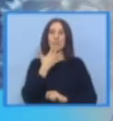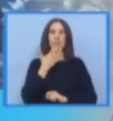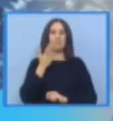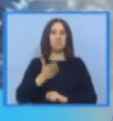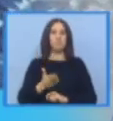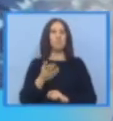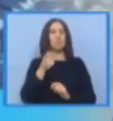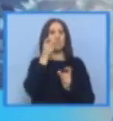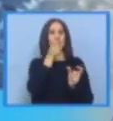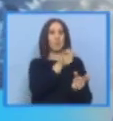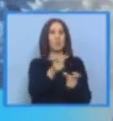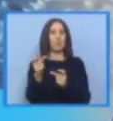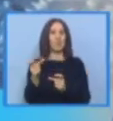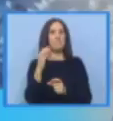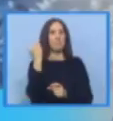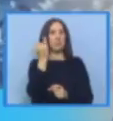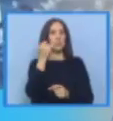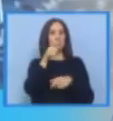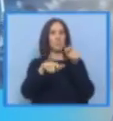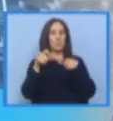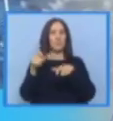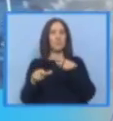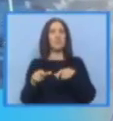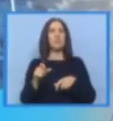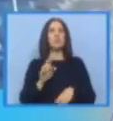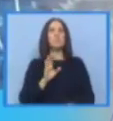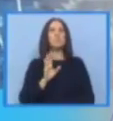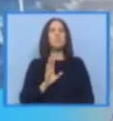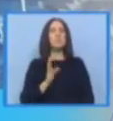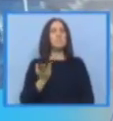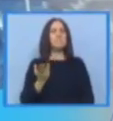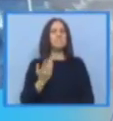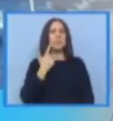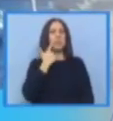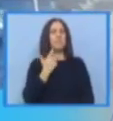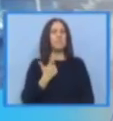sentido do controle das instituições e das pessoas, mas